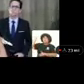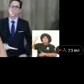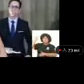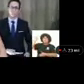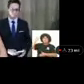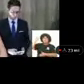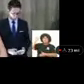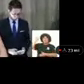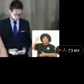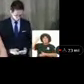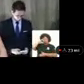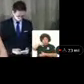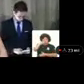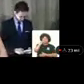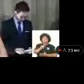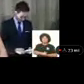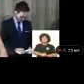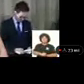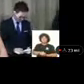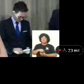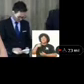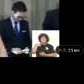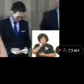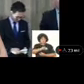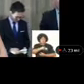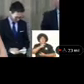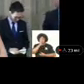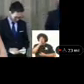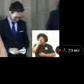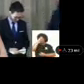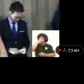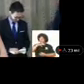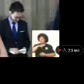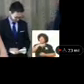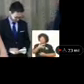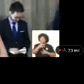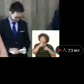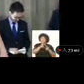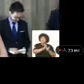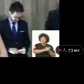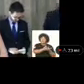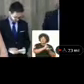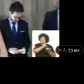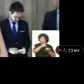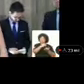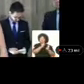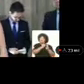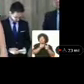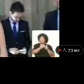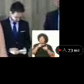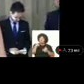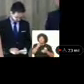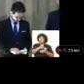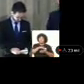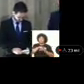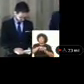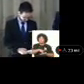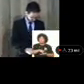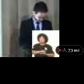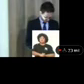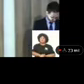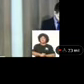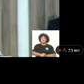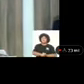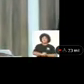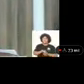Seremos fortes e corajosos, assim como a palavra nos pede. Seguiremos firmes. E toda a armação